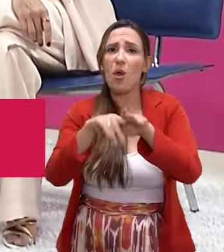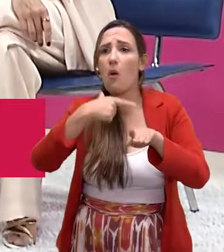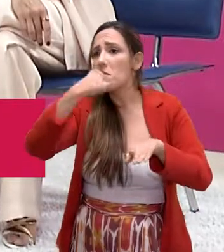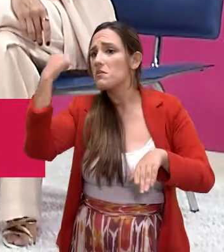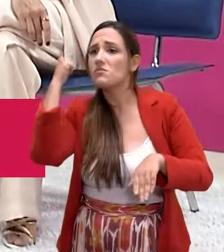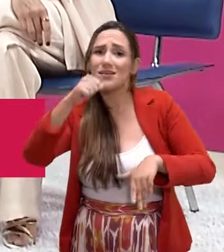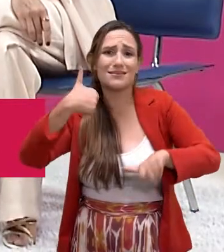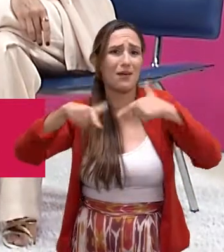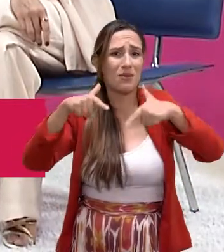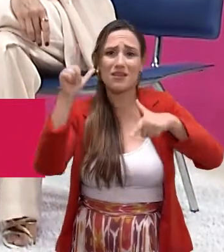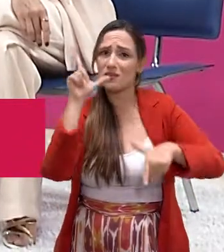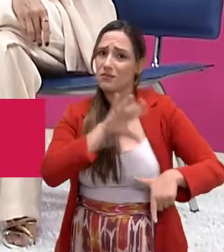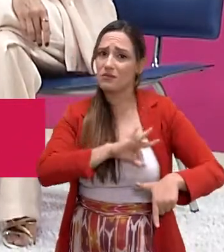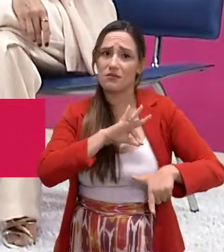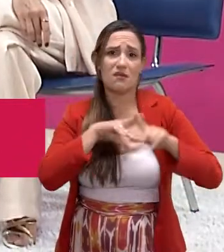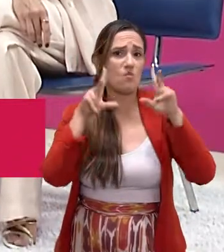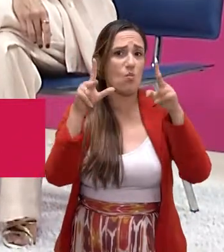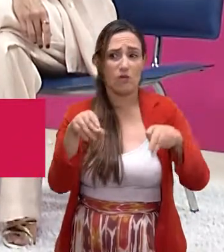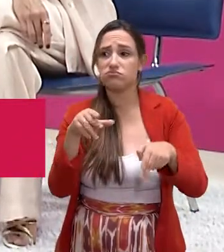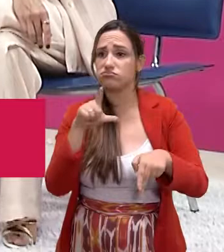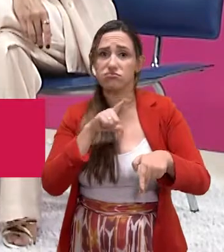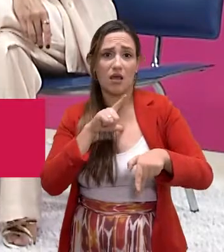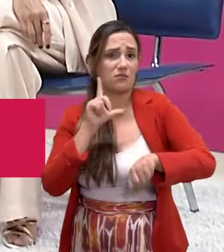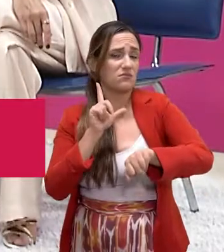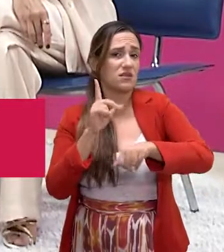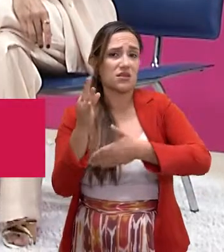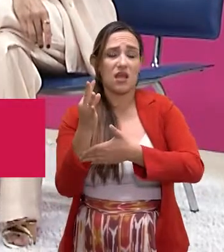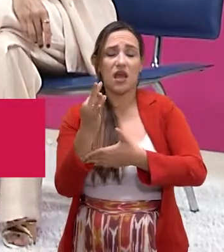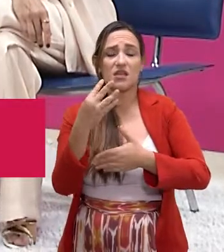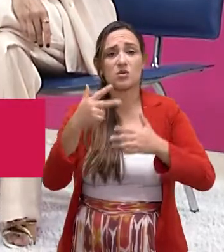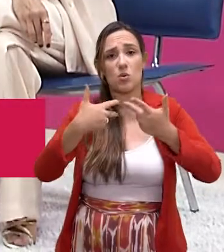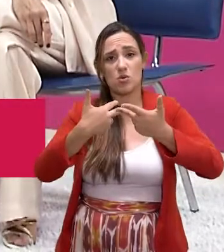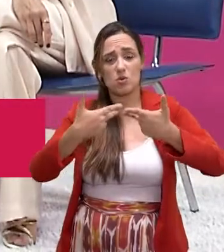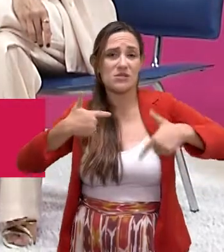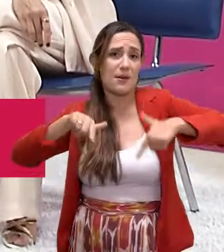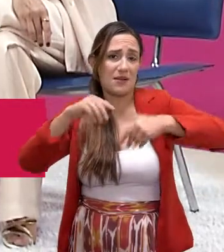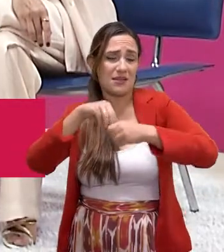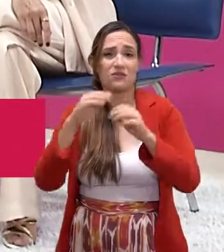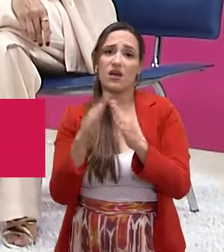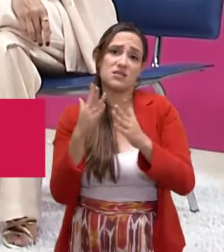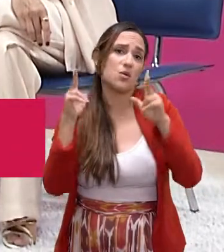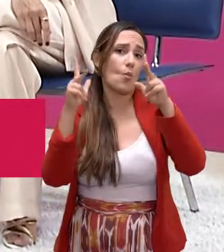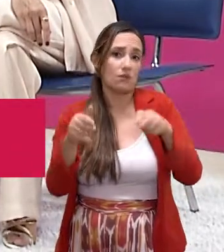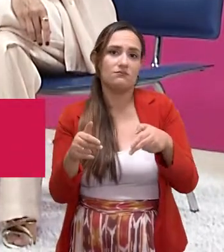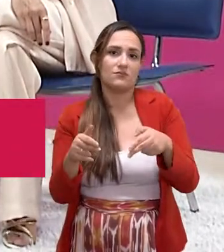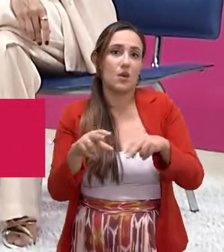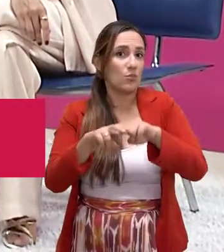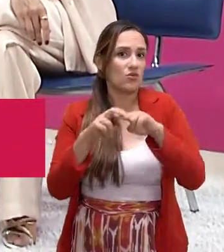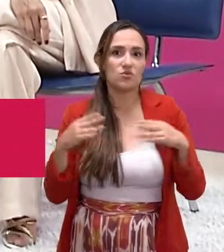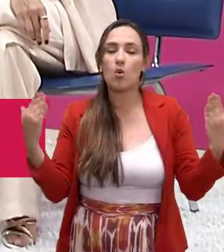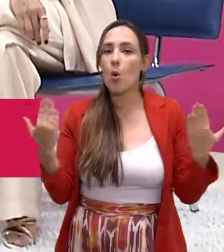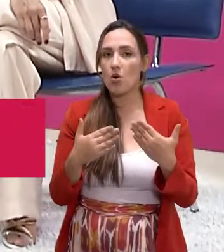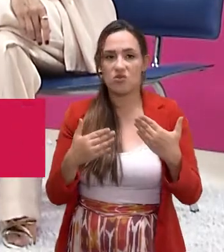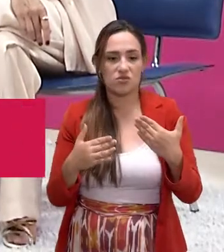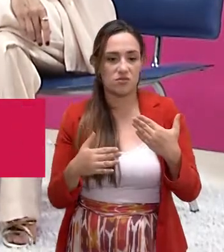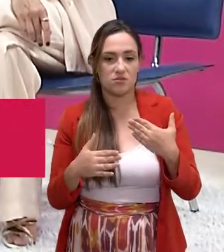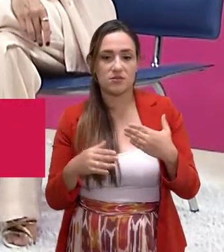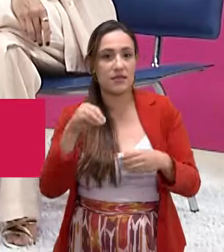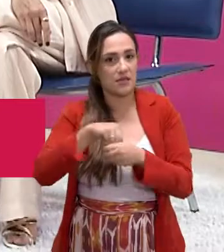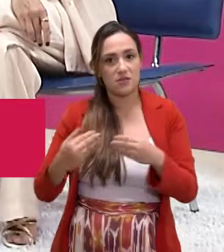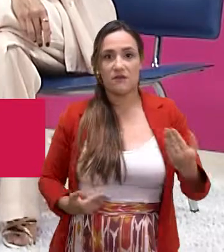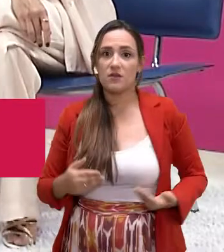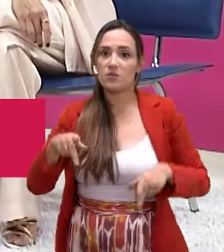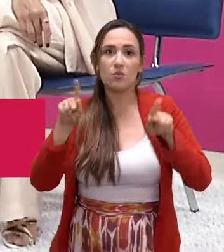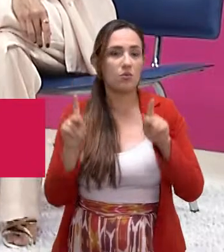serviço público é diferente, nós temos tabelas de remunerações. Sim. Então não existe o gênero. A mulher ela tem o mesmo vencimento que um homem no